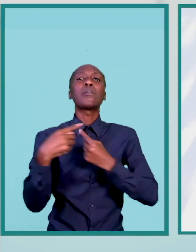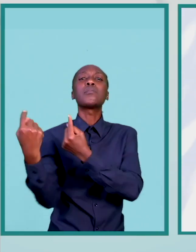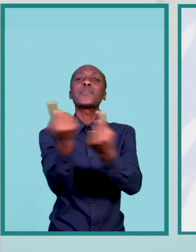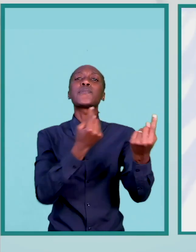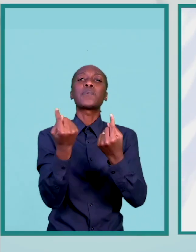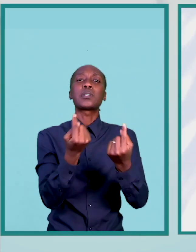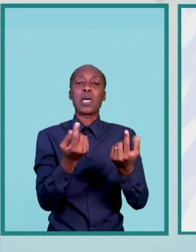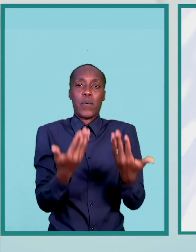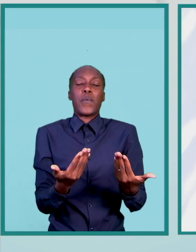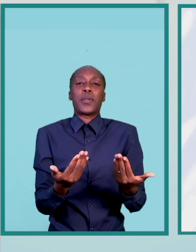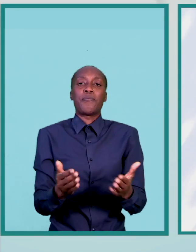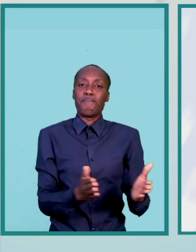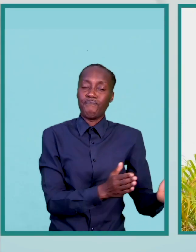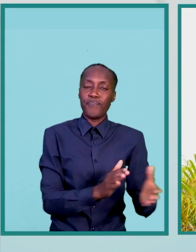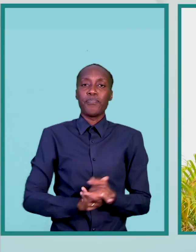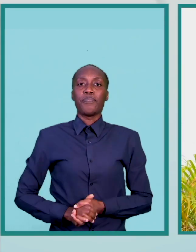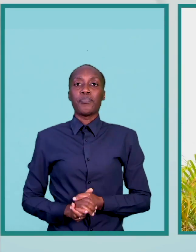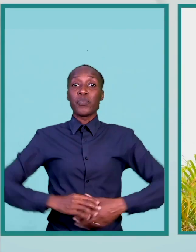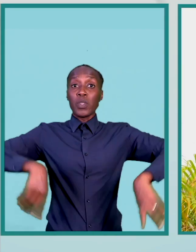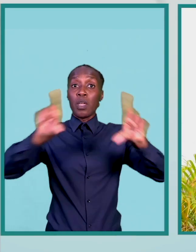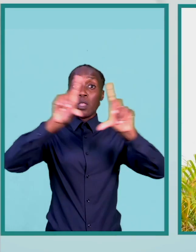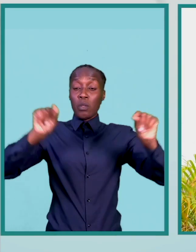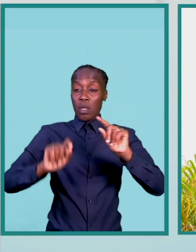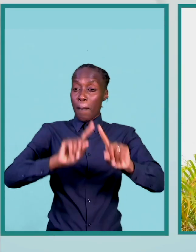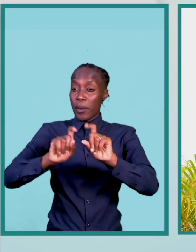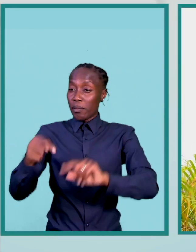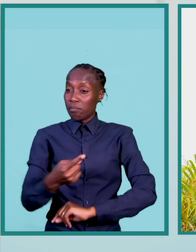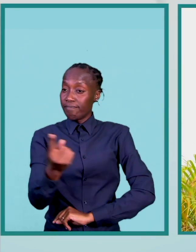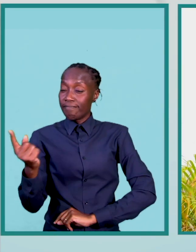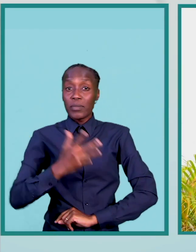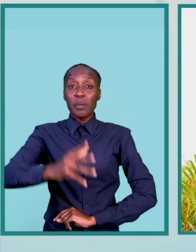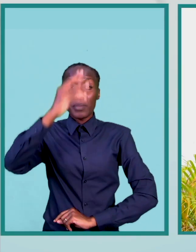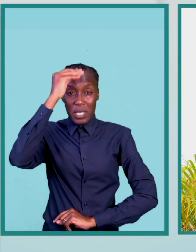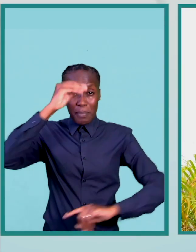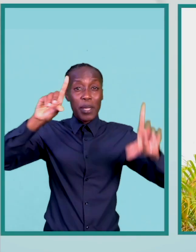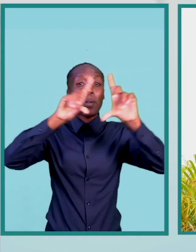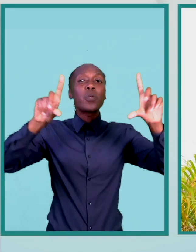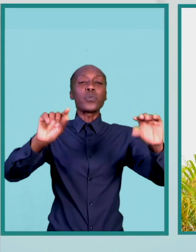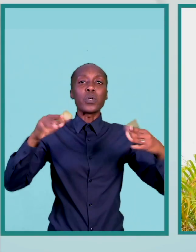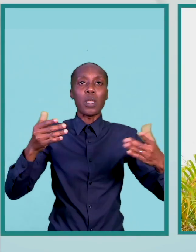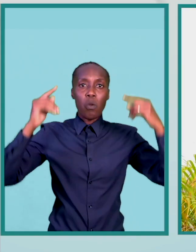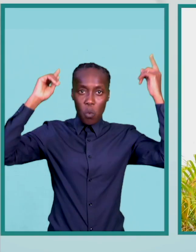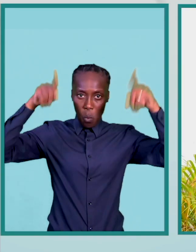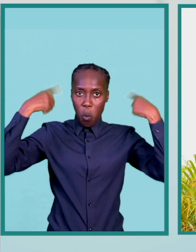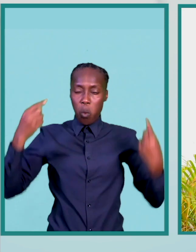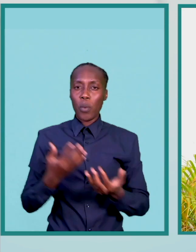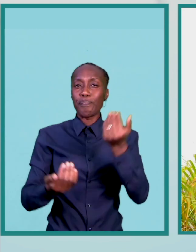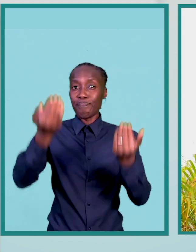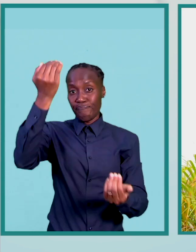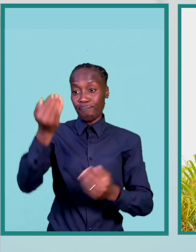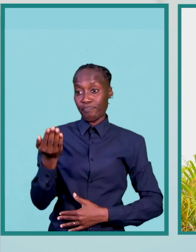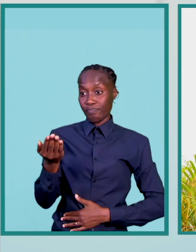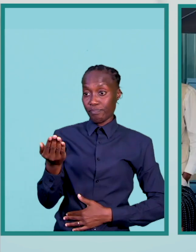mudança deste panorama sombrio. A questão que eu faço agora vai para a plateia. O que é que entenderam até agora sobre